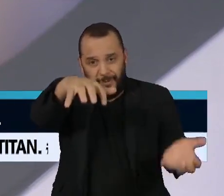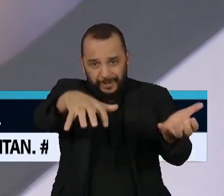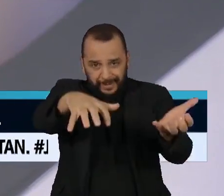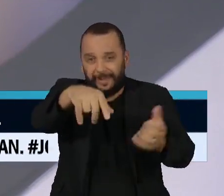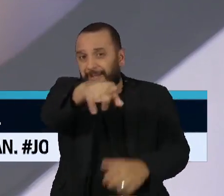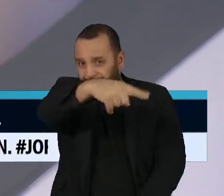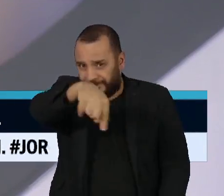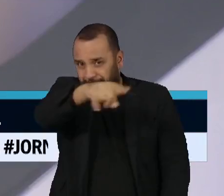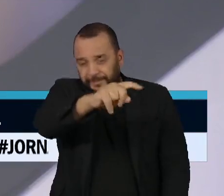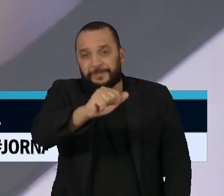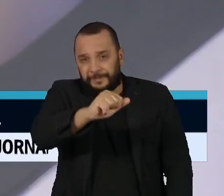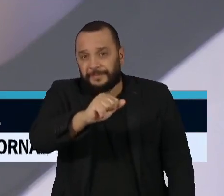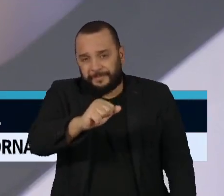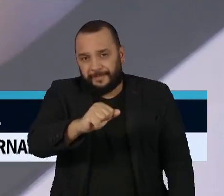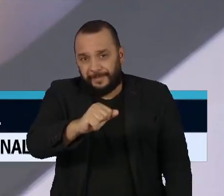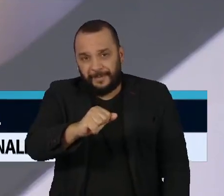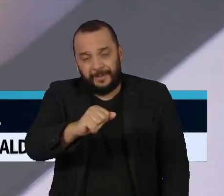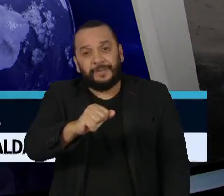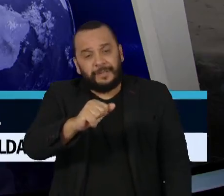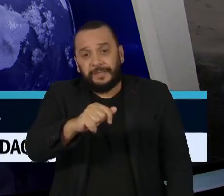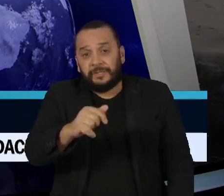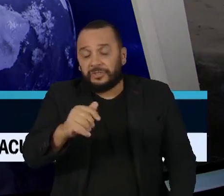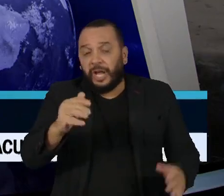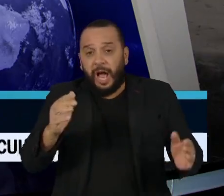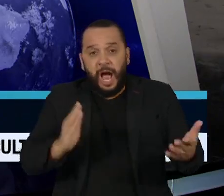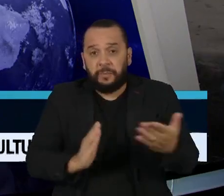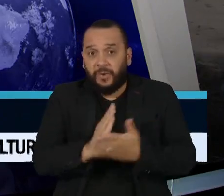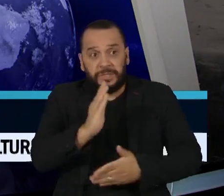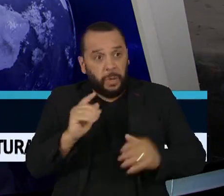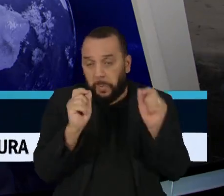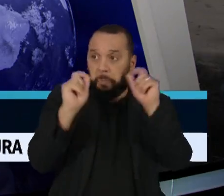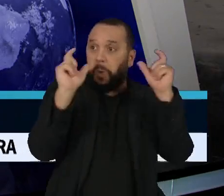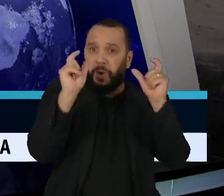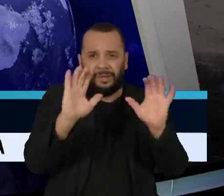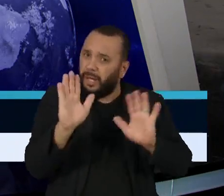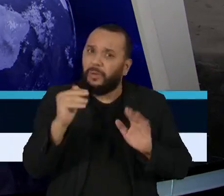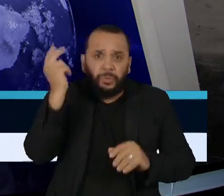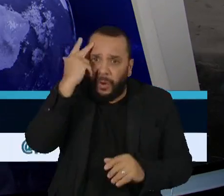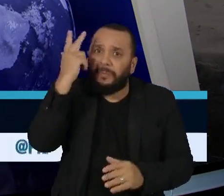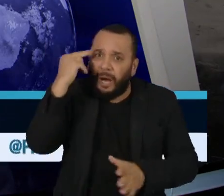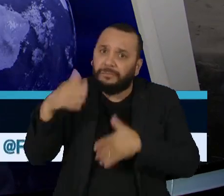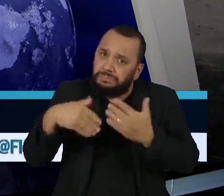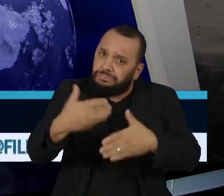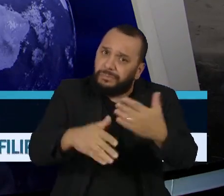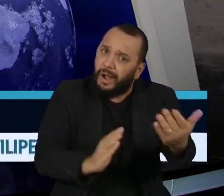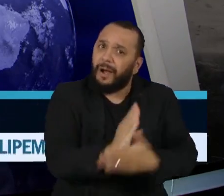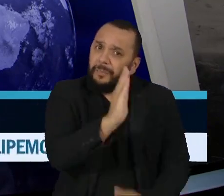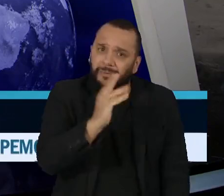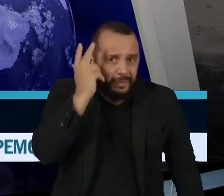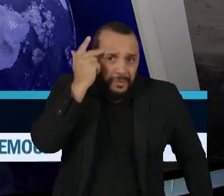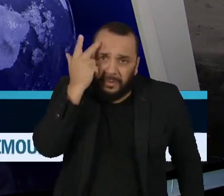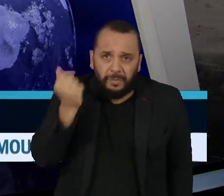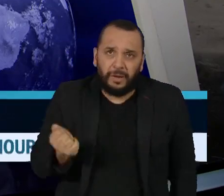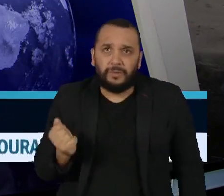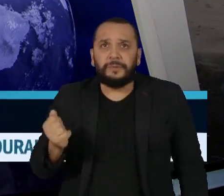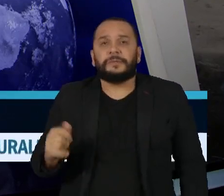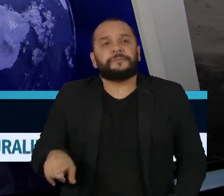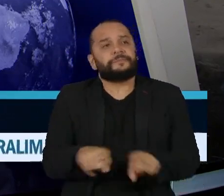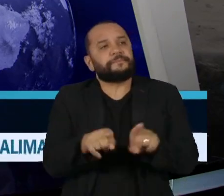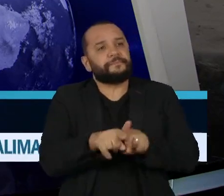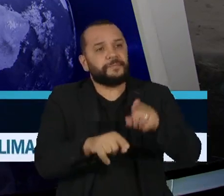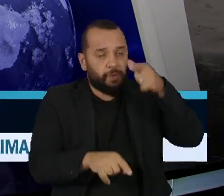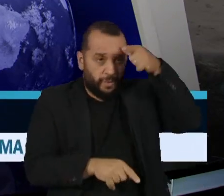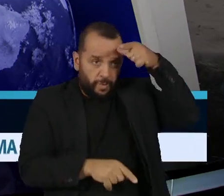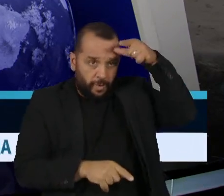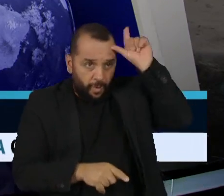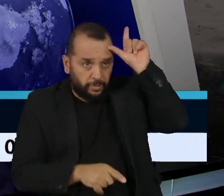e eu olho isso, não viu como surpresa essa aprovação. Agora, Vila, você falava no bloco anterior sobre as emendas e ontem, muitos telespectadores e